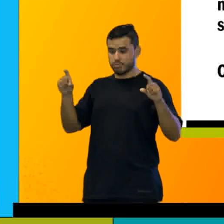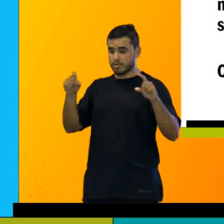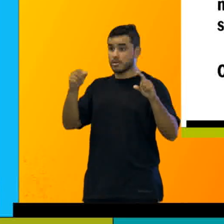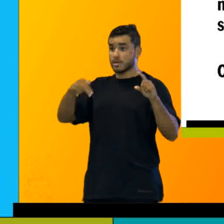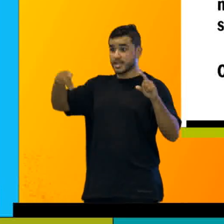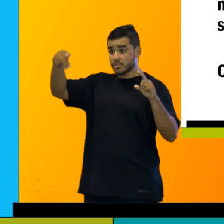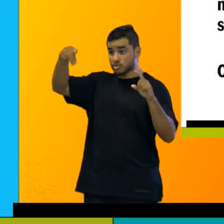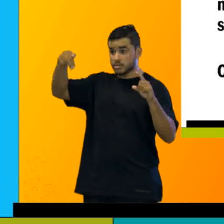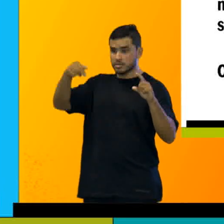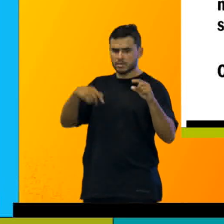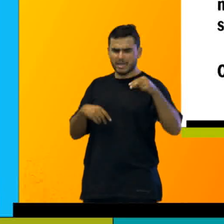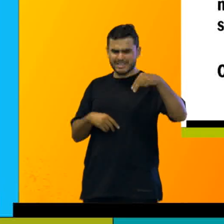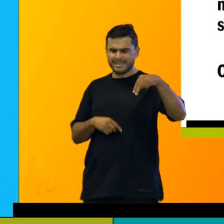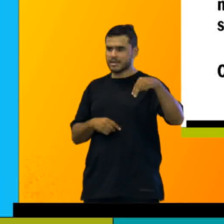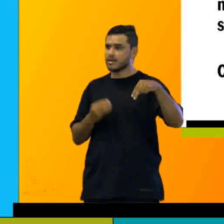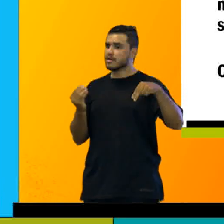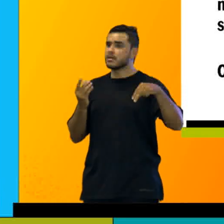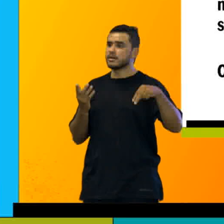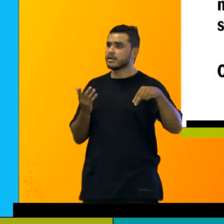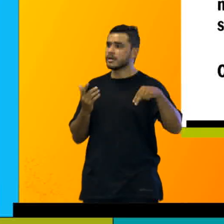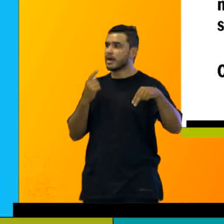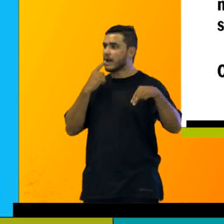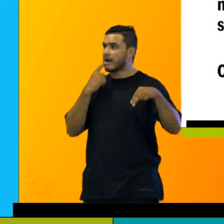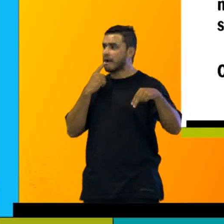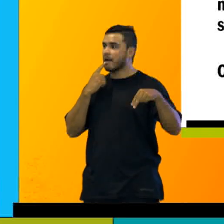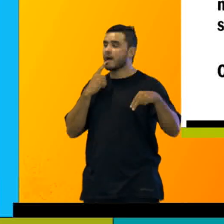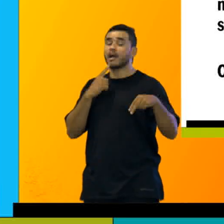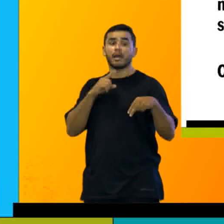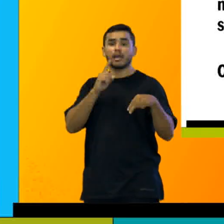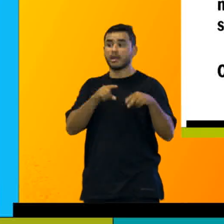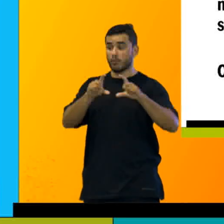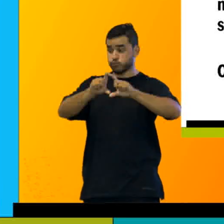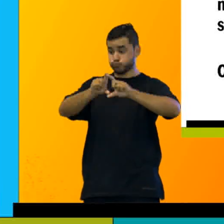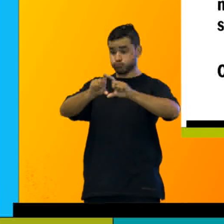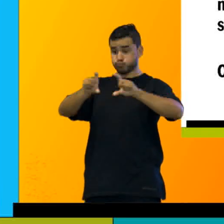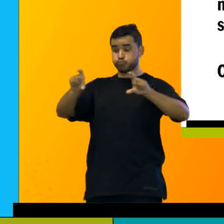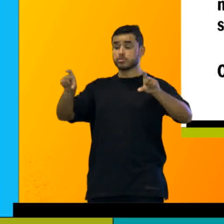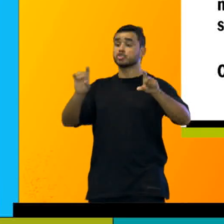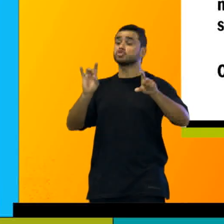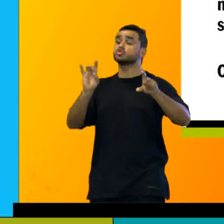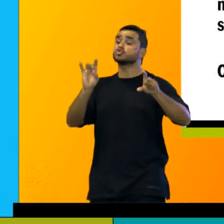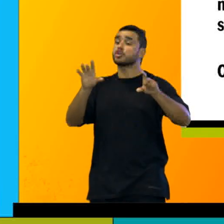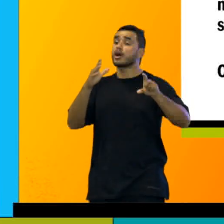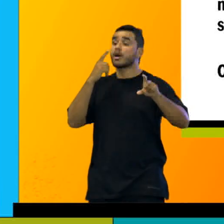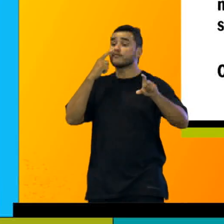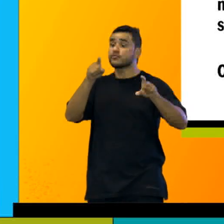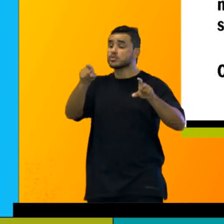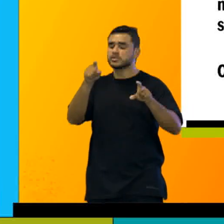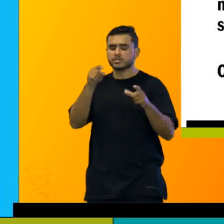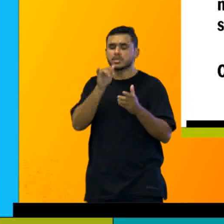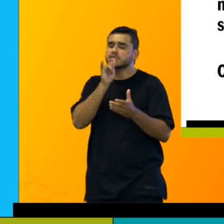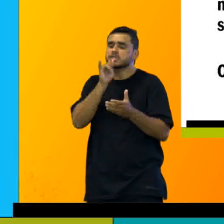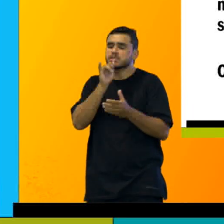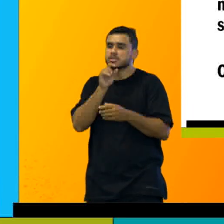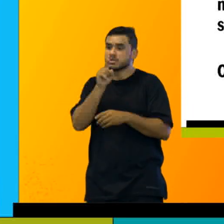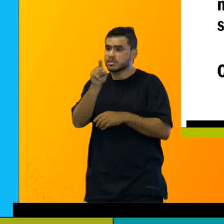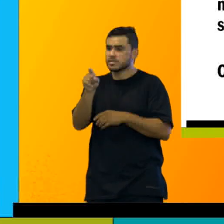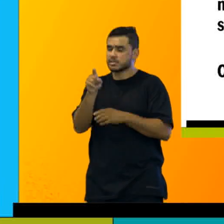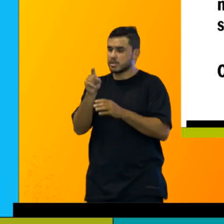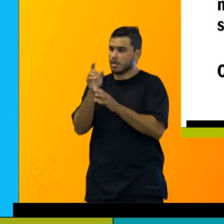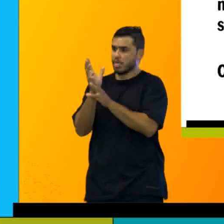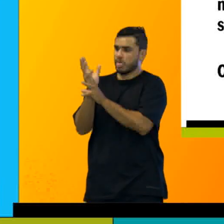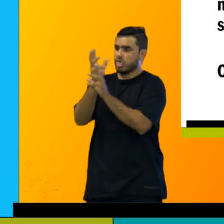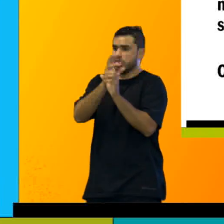aí, não vou nem dizer que é uma fórmula, é só o modo de escrever um número que é muito